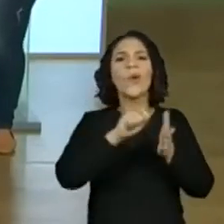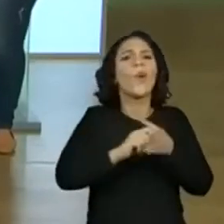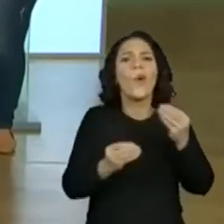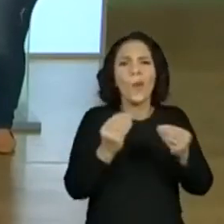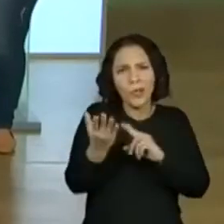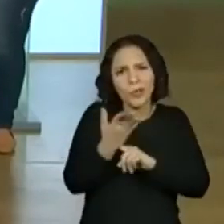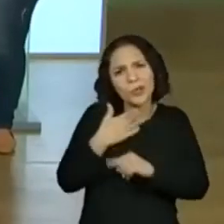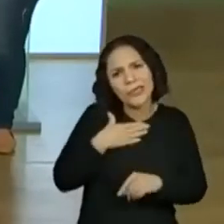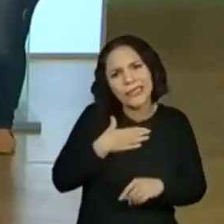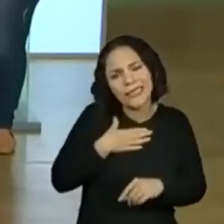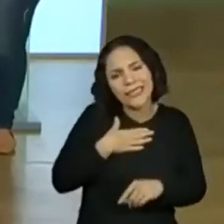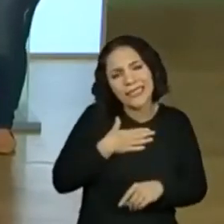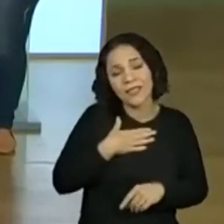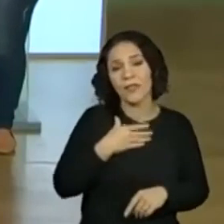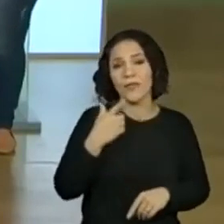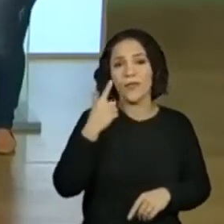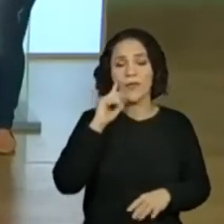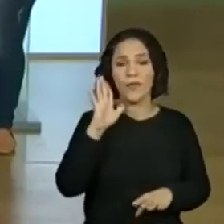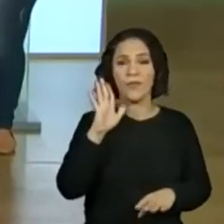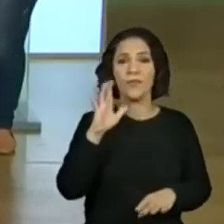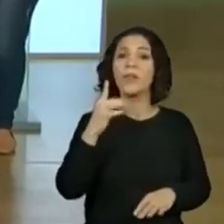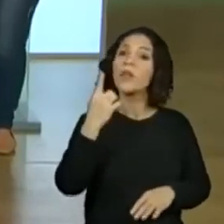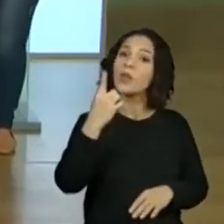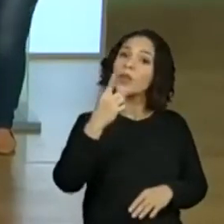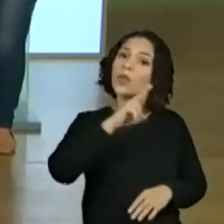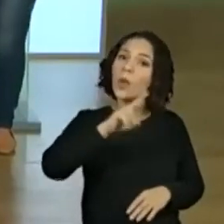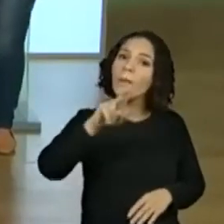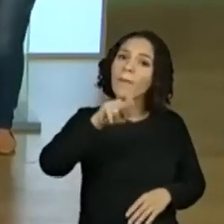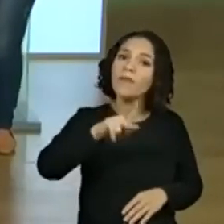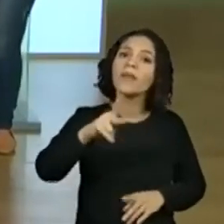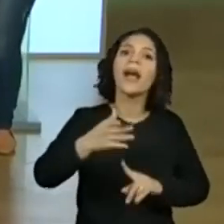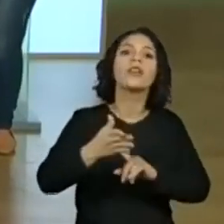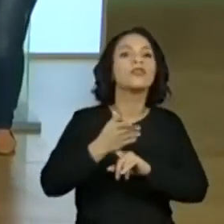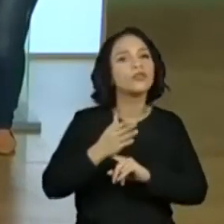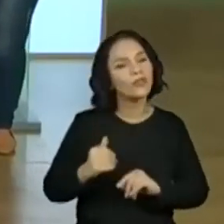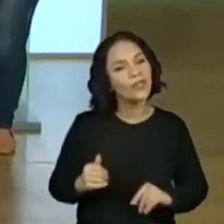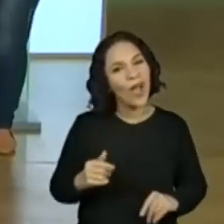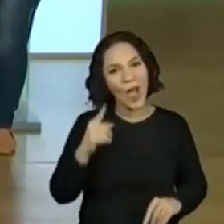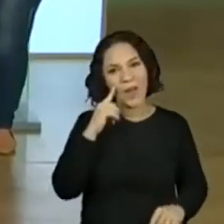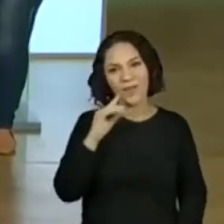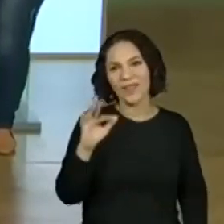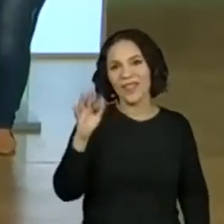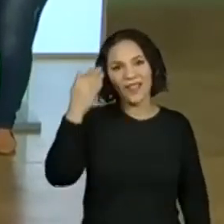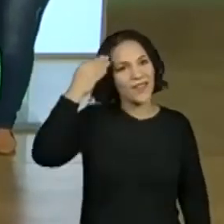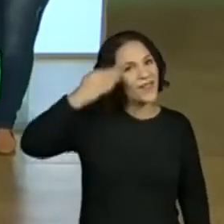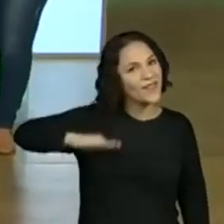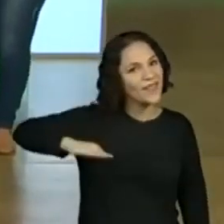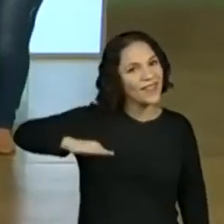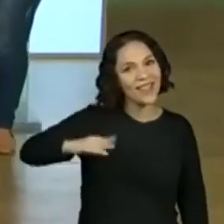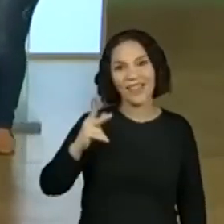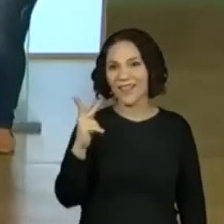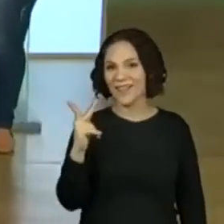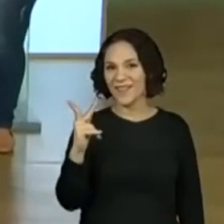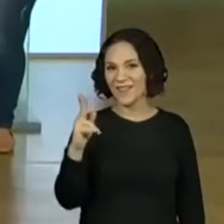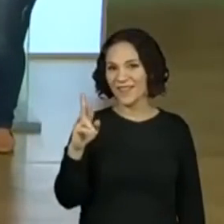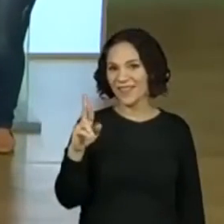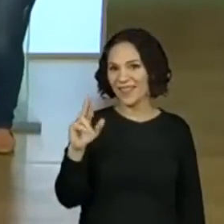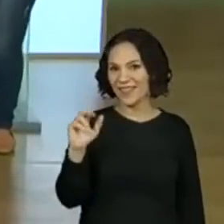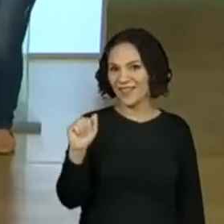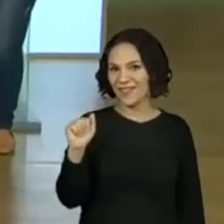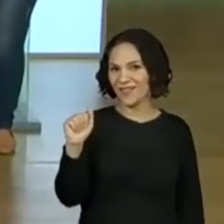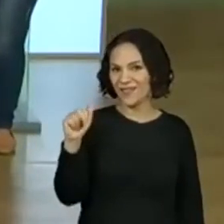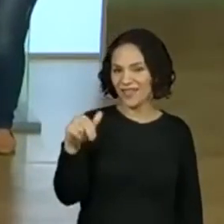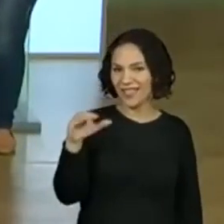Com L. Ajuda. Eu tenho o nome de uma pro que ajuda. Tem, Franciele. Lê, o lê.